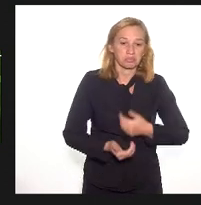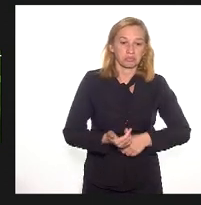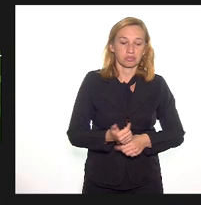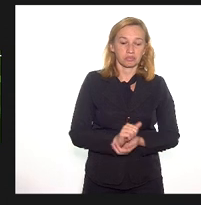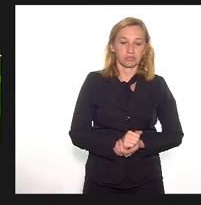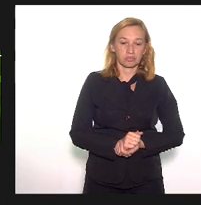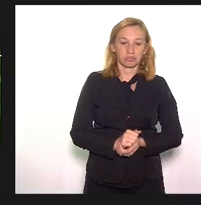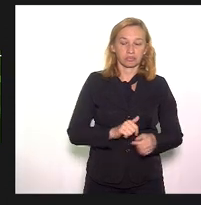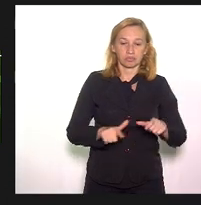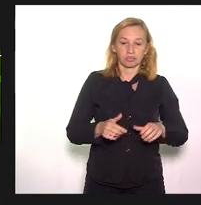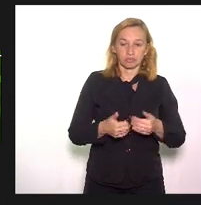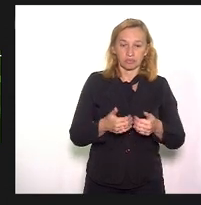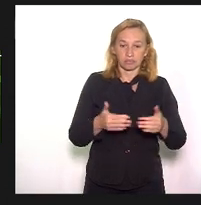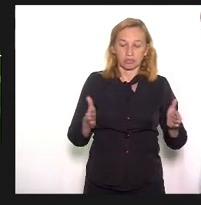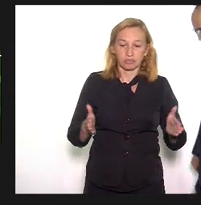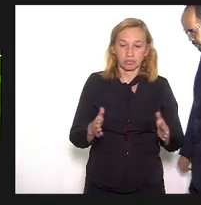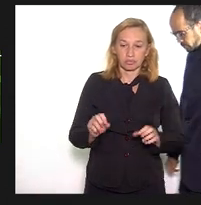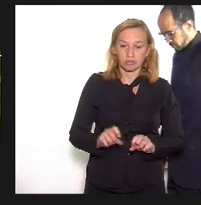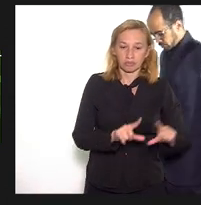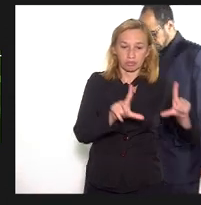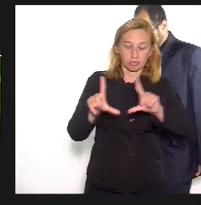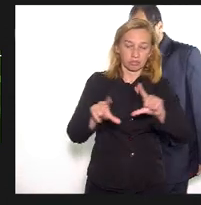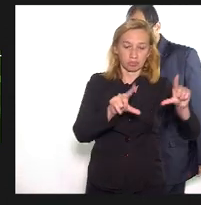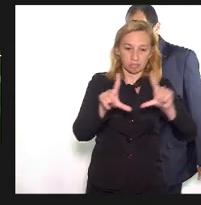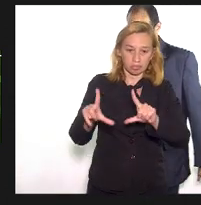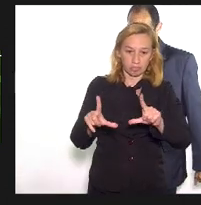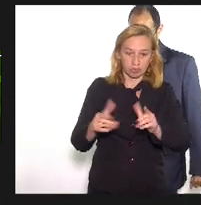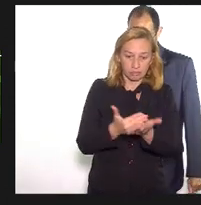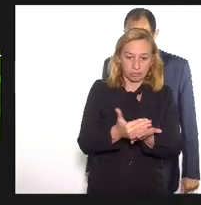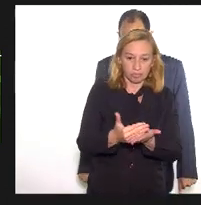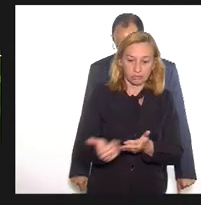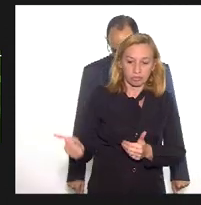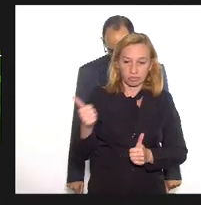por abrir uma tela e dela derivar.